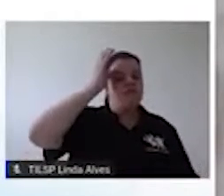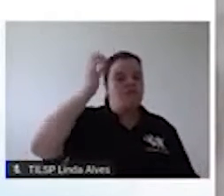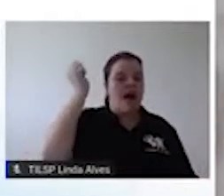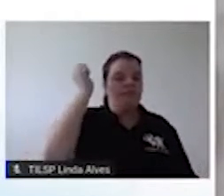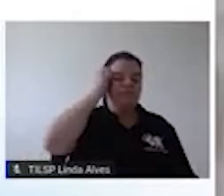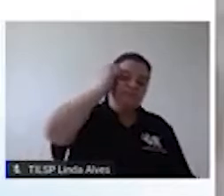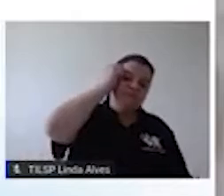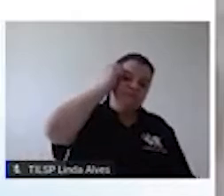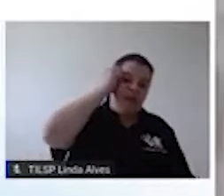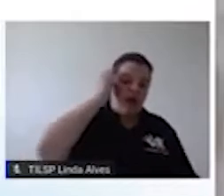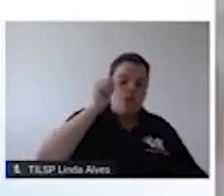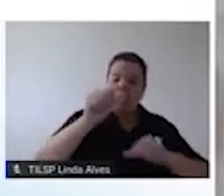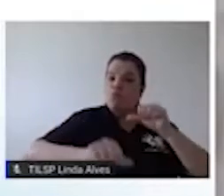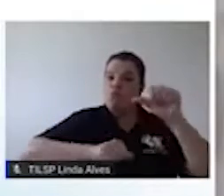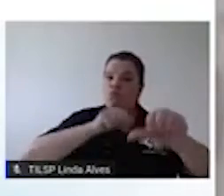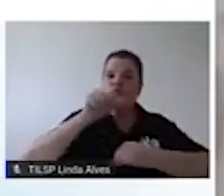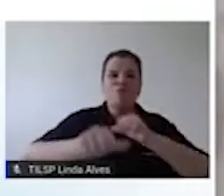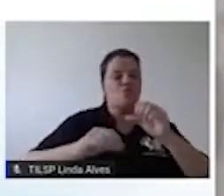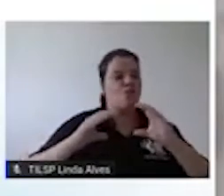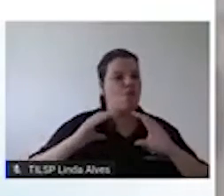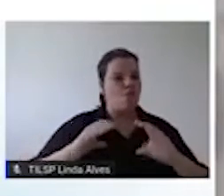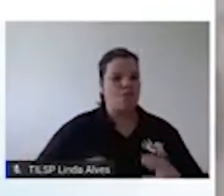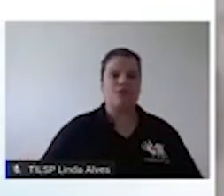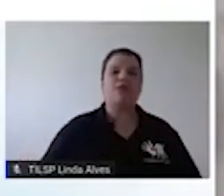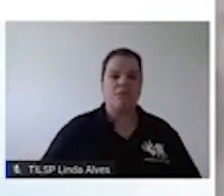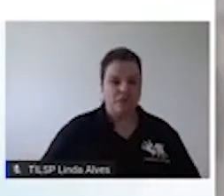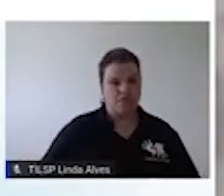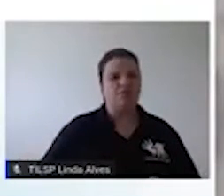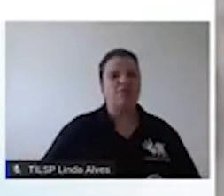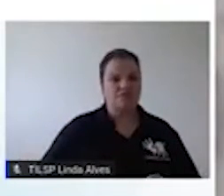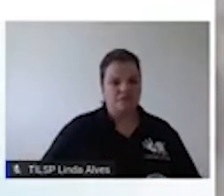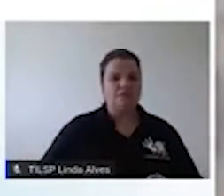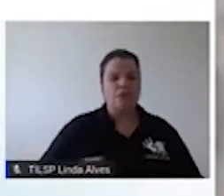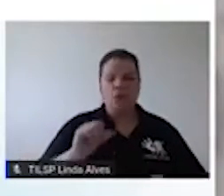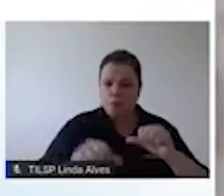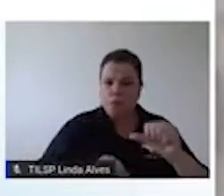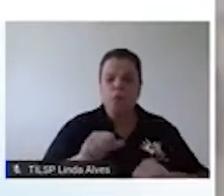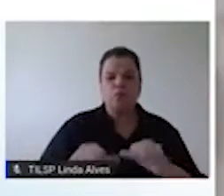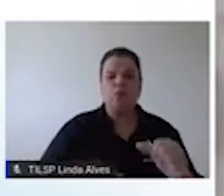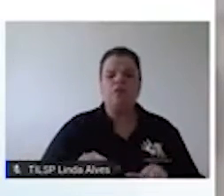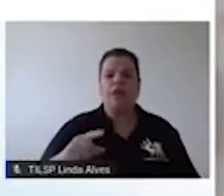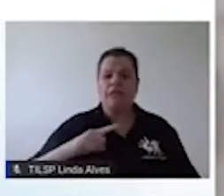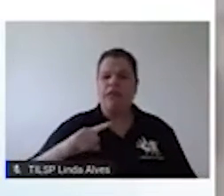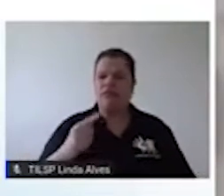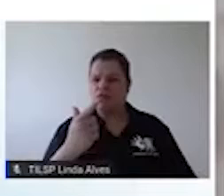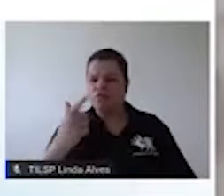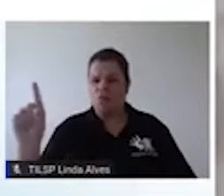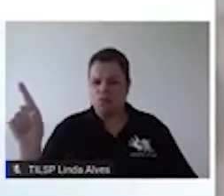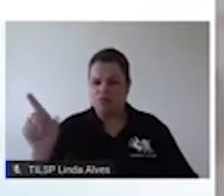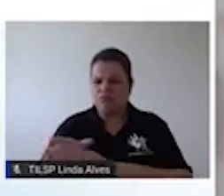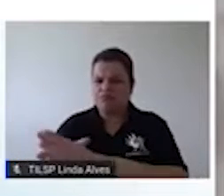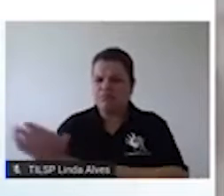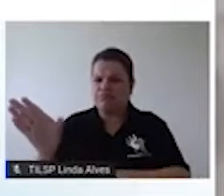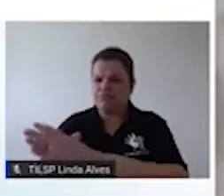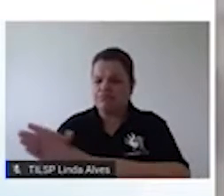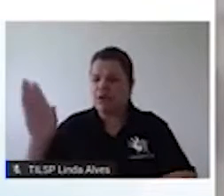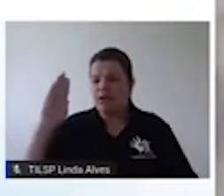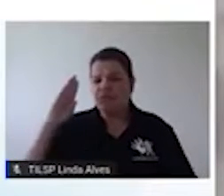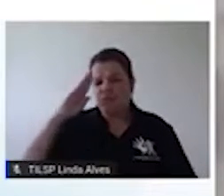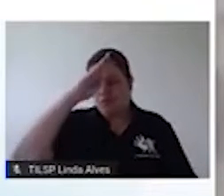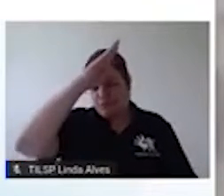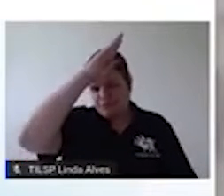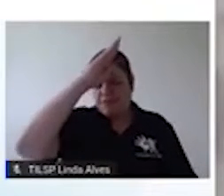postura. Mesmo o outro grande, digamos, orientador do presidente